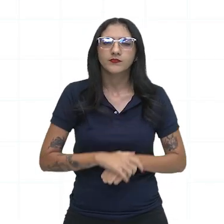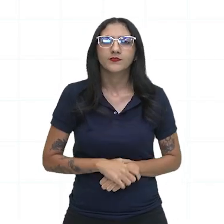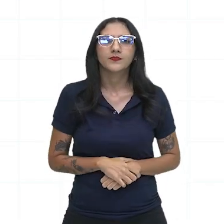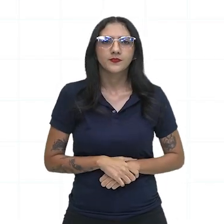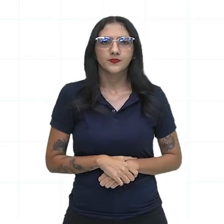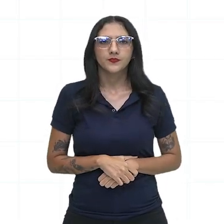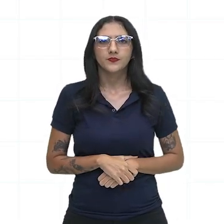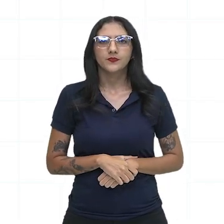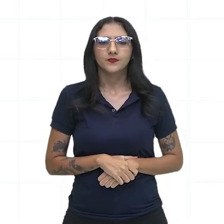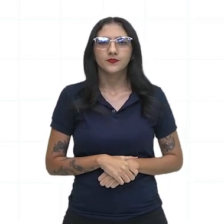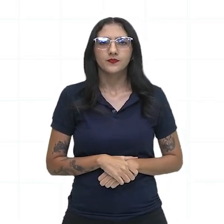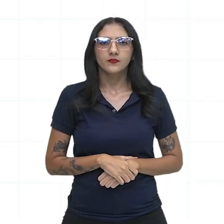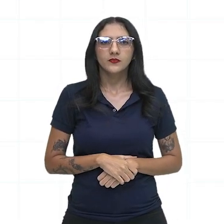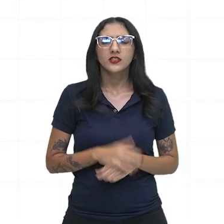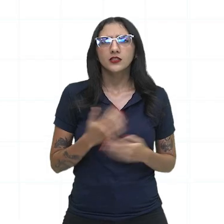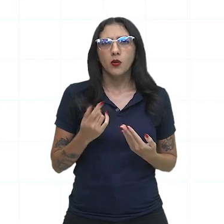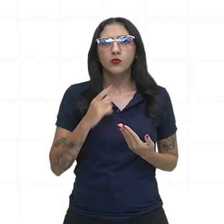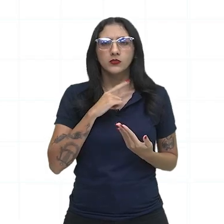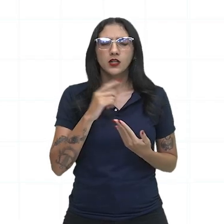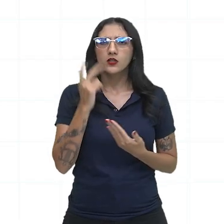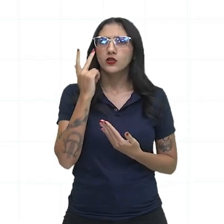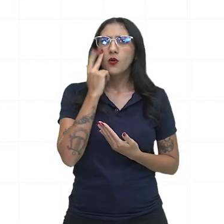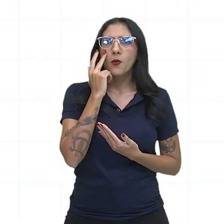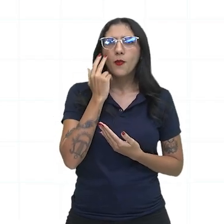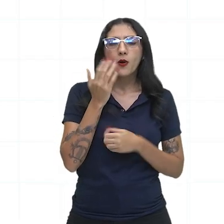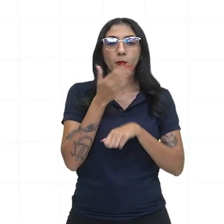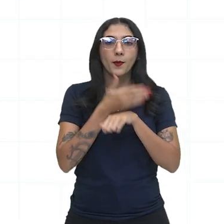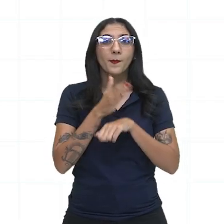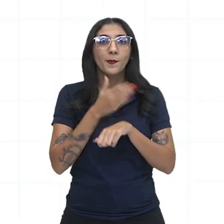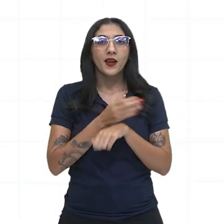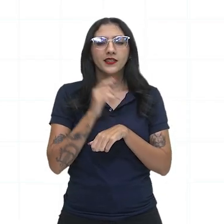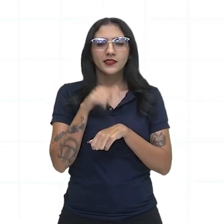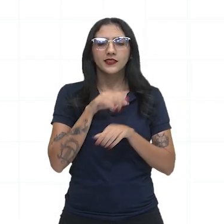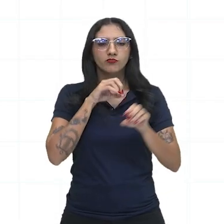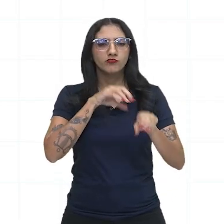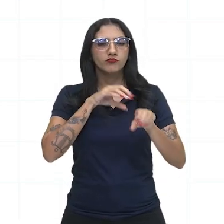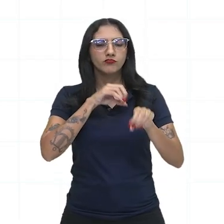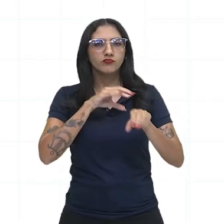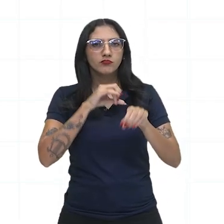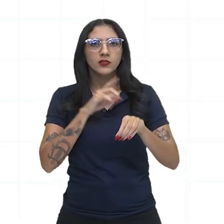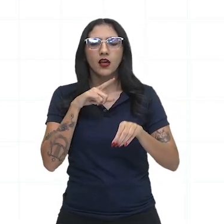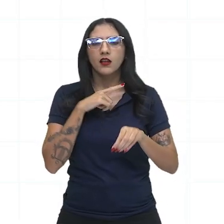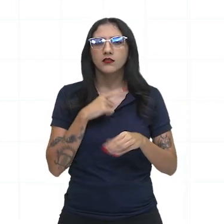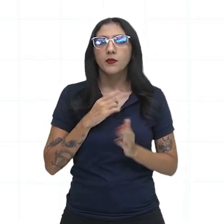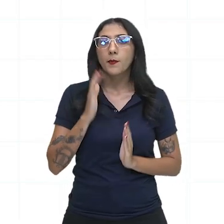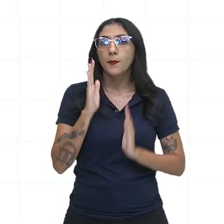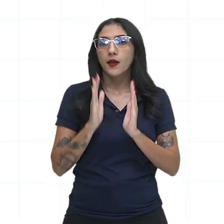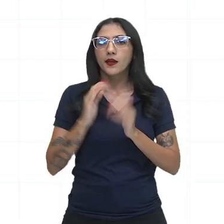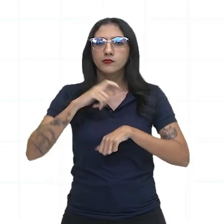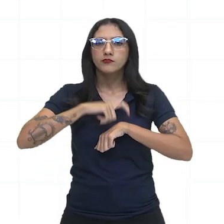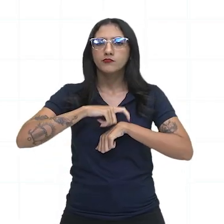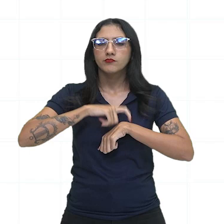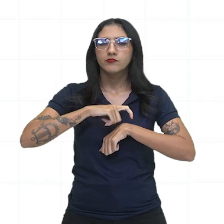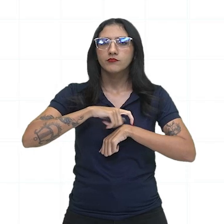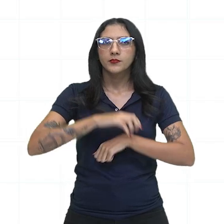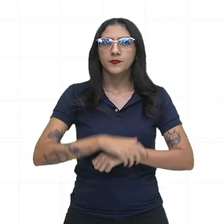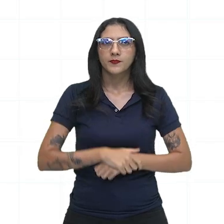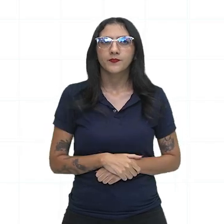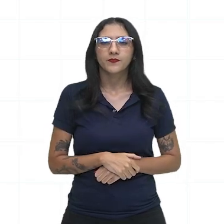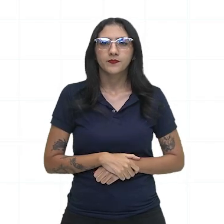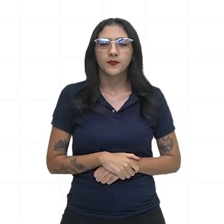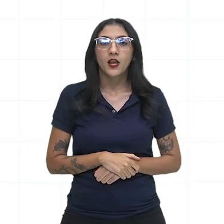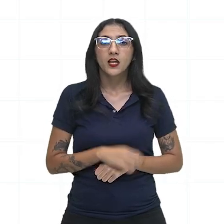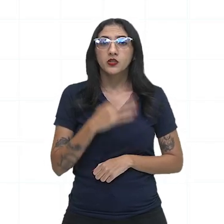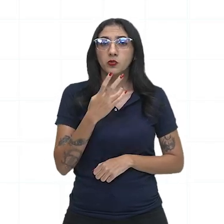bom? Normalmente, uma aula de ginástica localizada, ela dura de 45 minutos